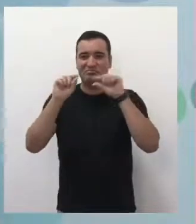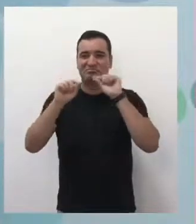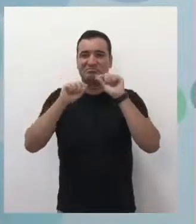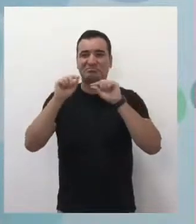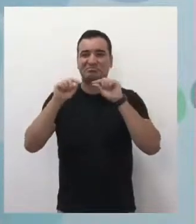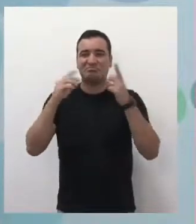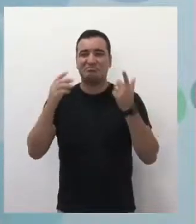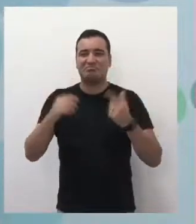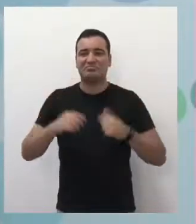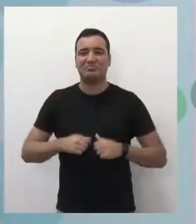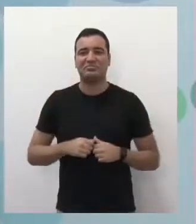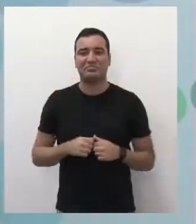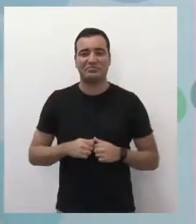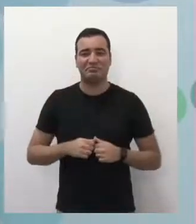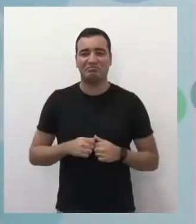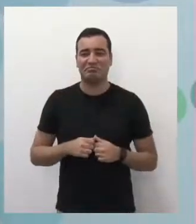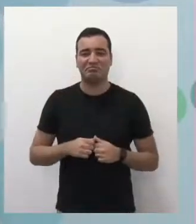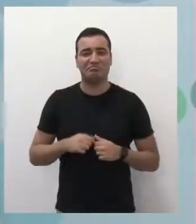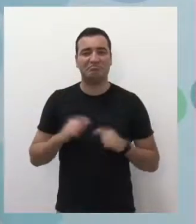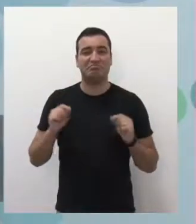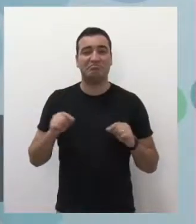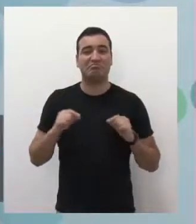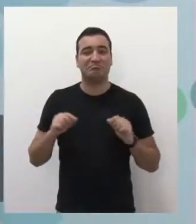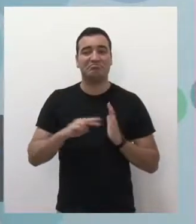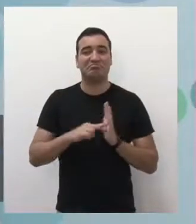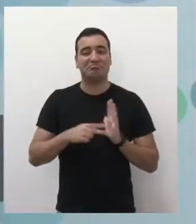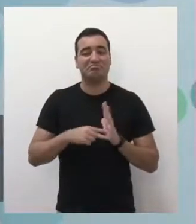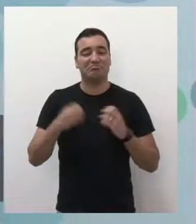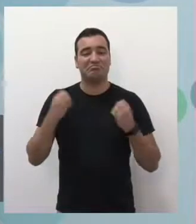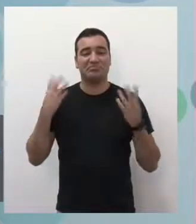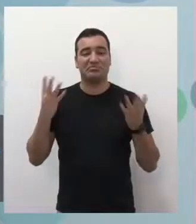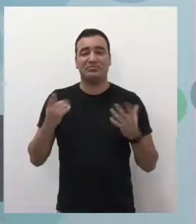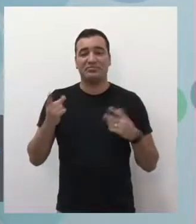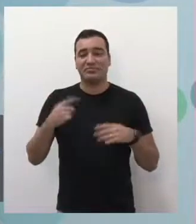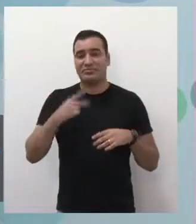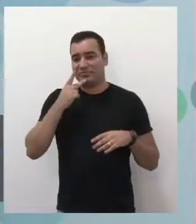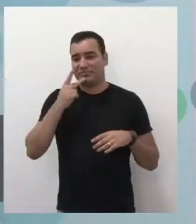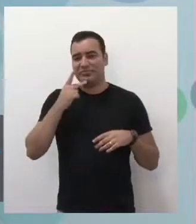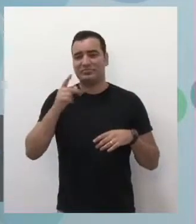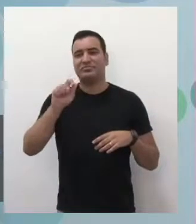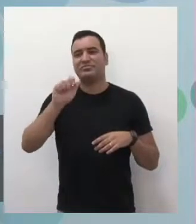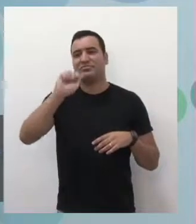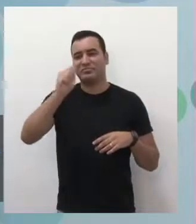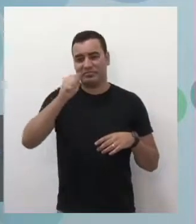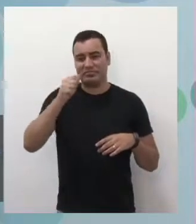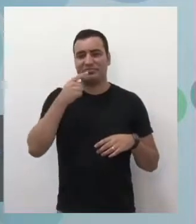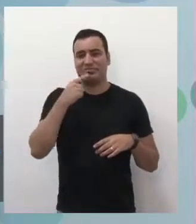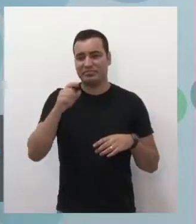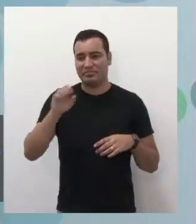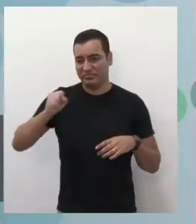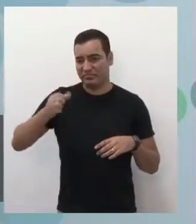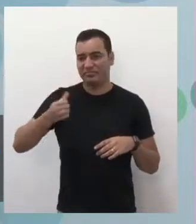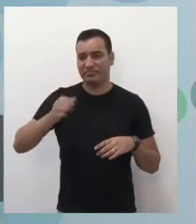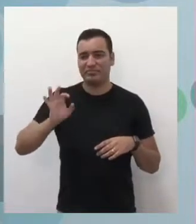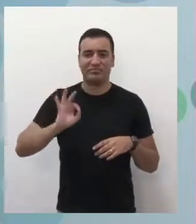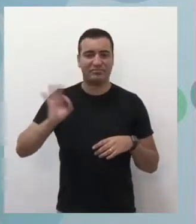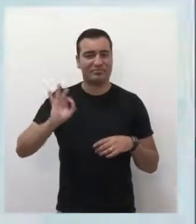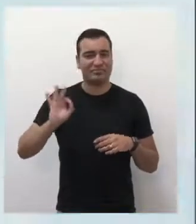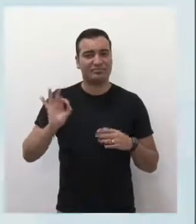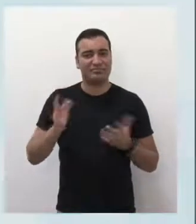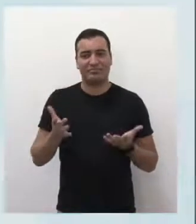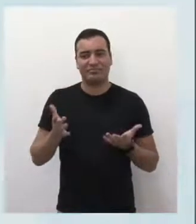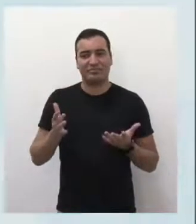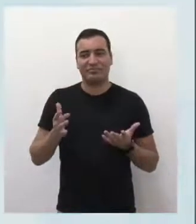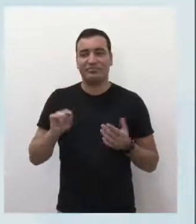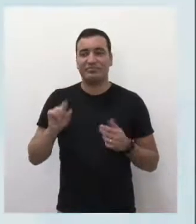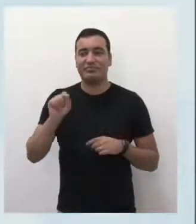escrito ciências, misturando letras. Então é quase. Bom, diz aqui que a eficiência é A, o rendimento de 86%, isso o que me interessa é isso